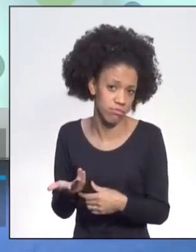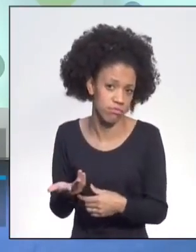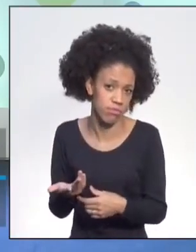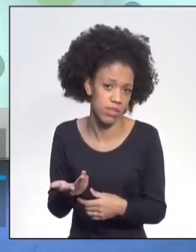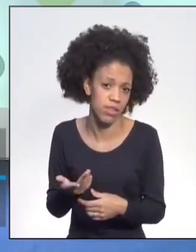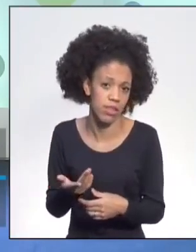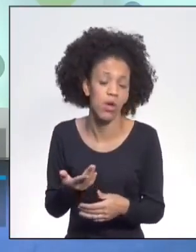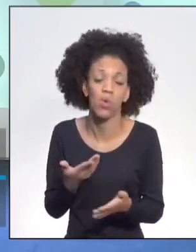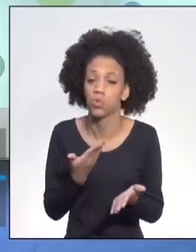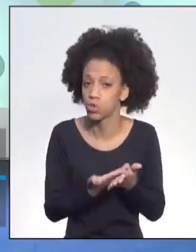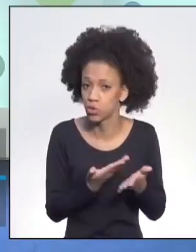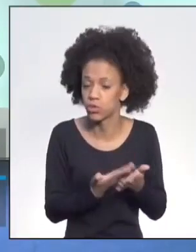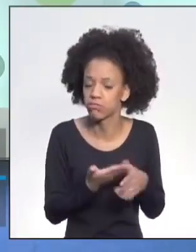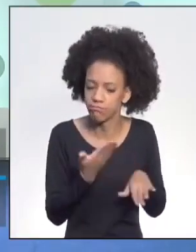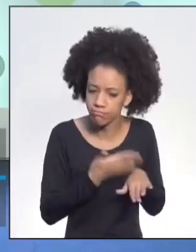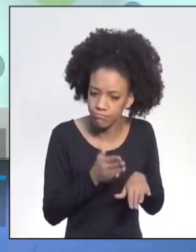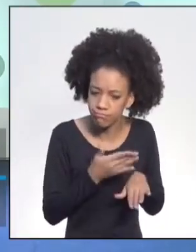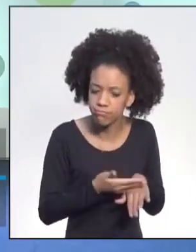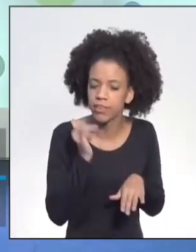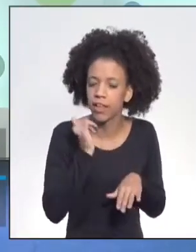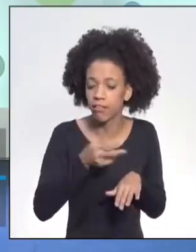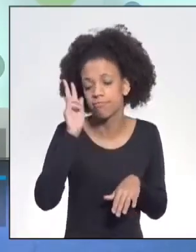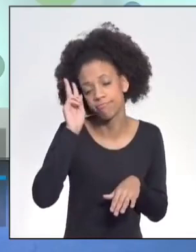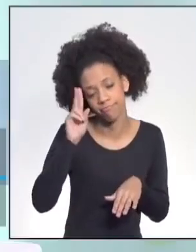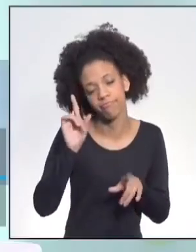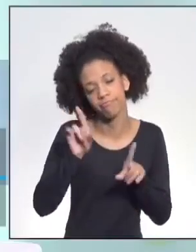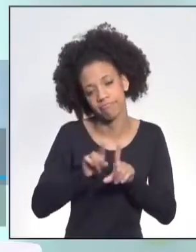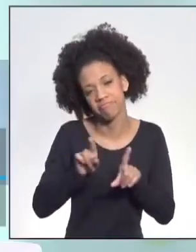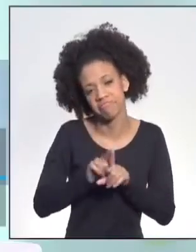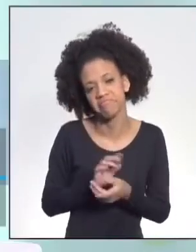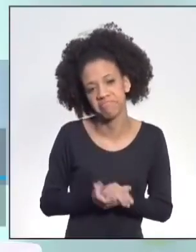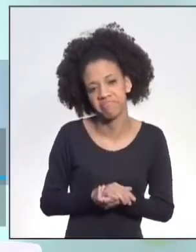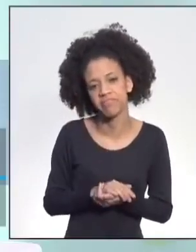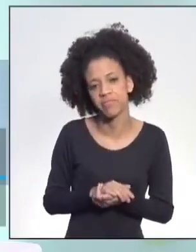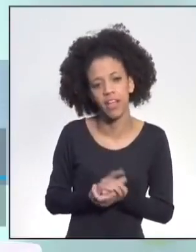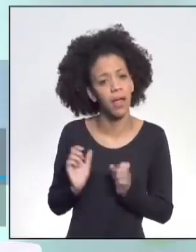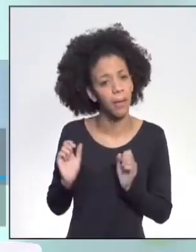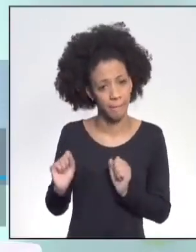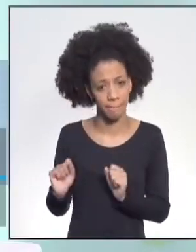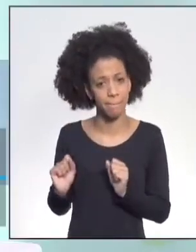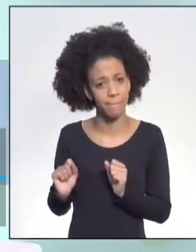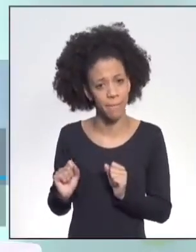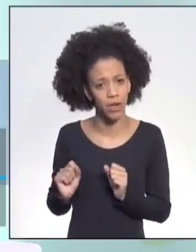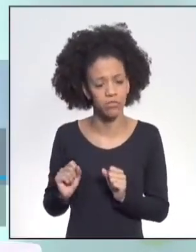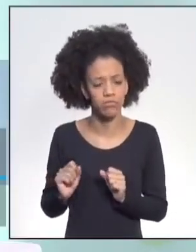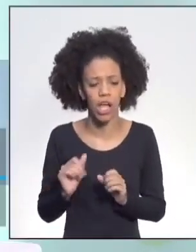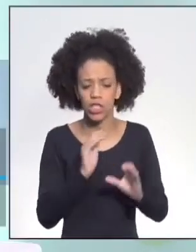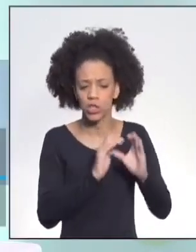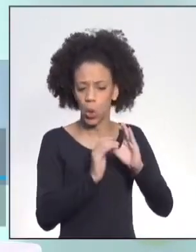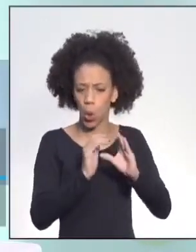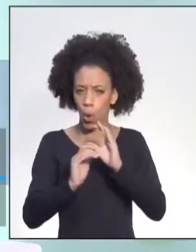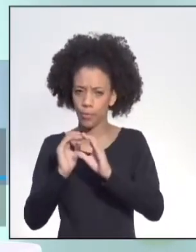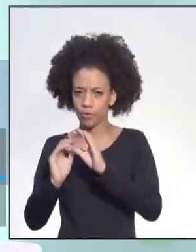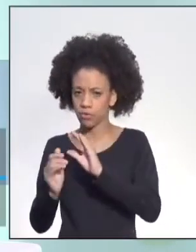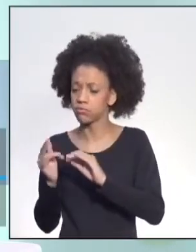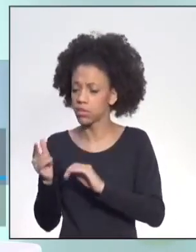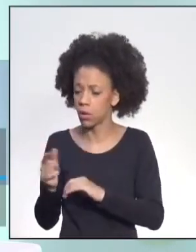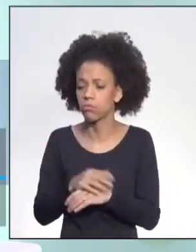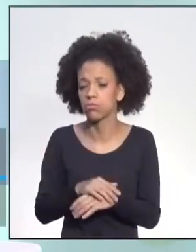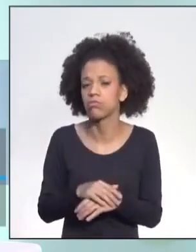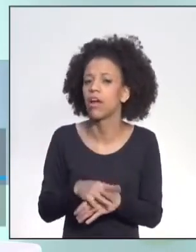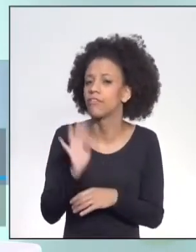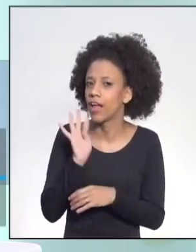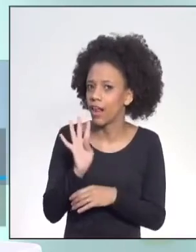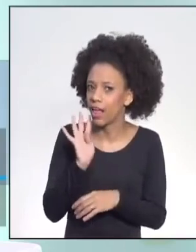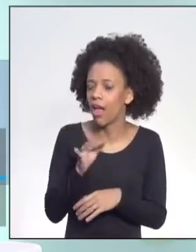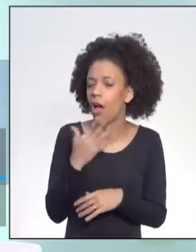nossos estudantes serem contadores de histórias também. Olha que bacana. Realmente, pode usar esses meios que o professor Carlos citou agora, vai ficar muito